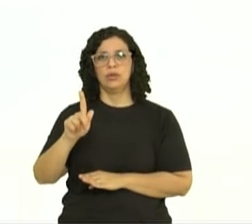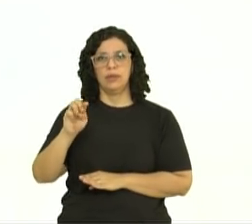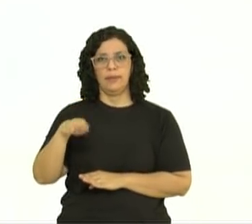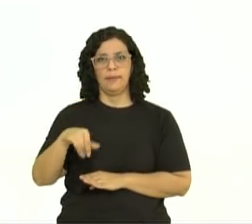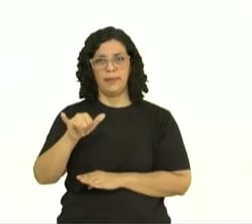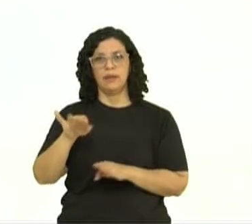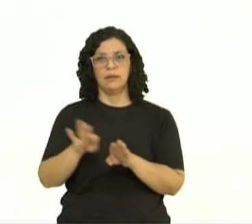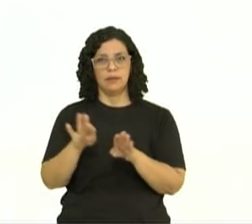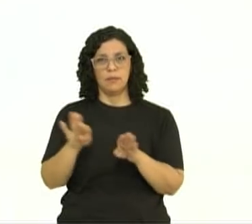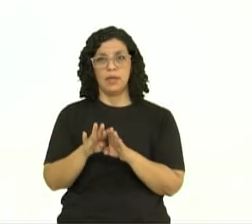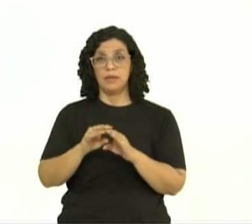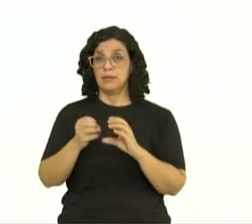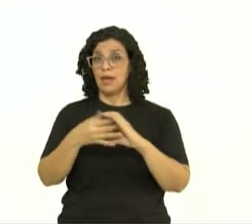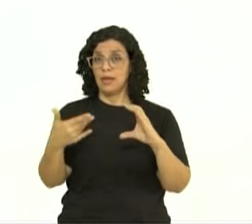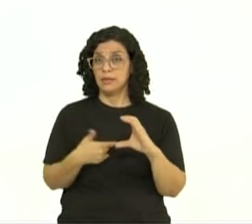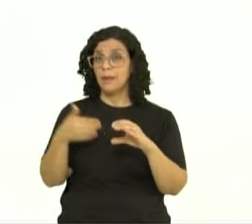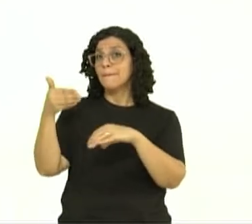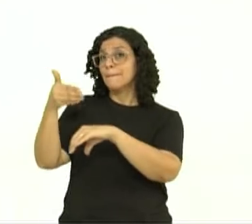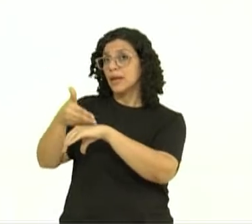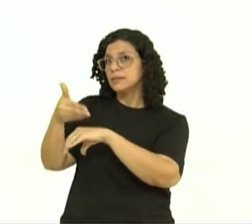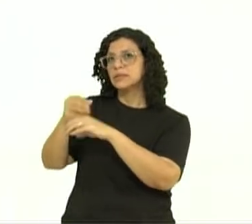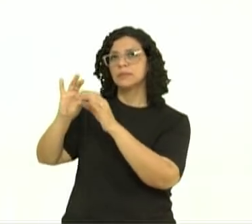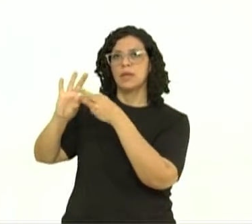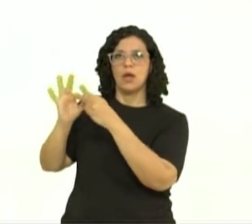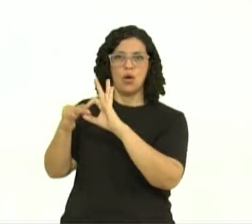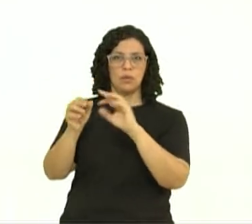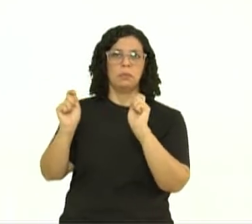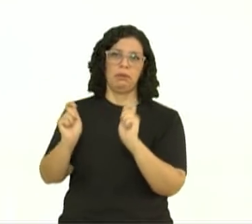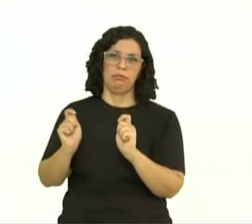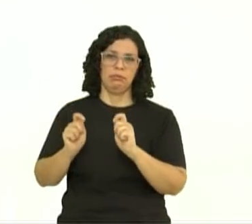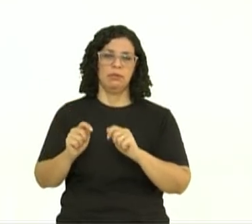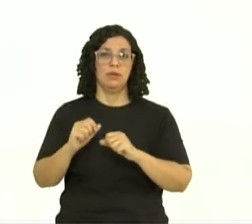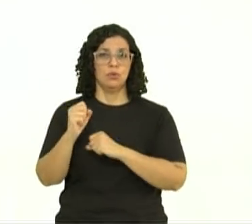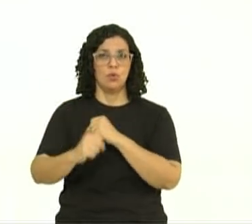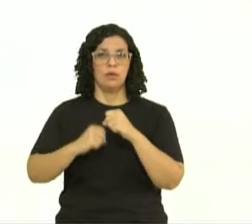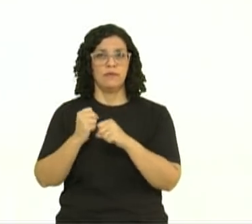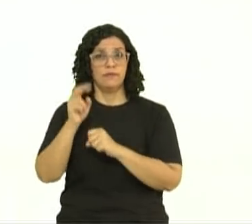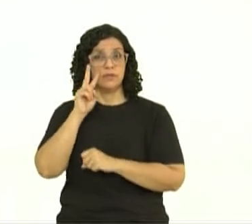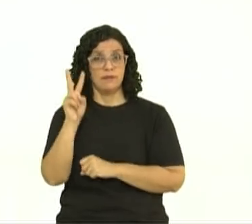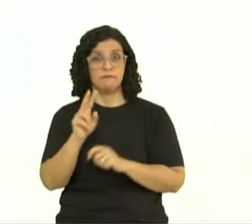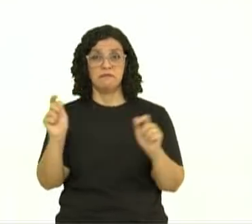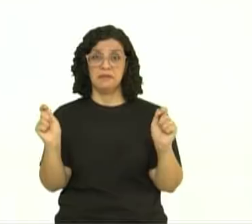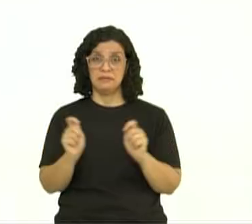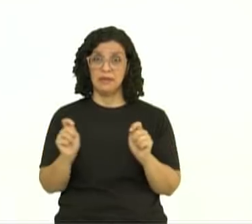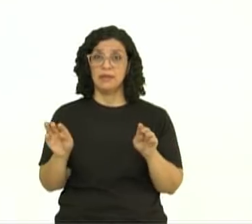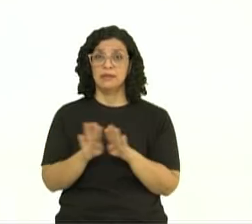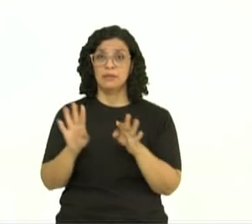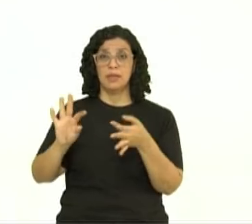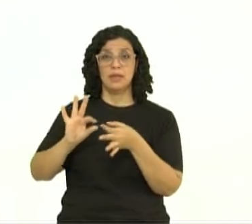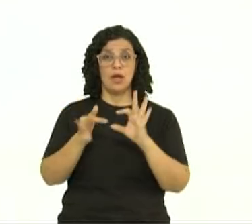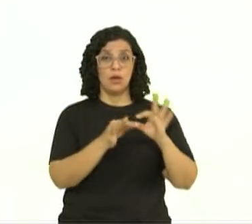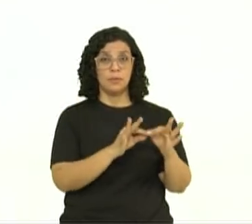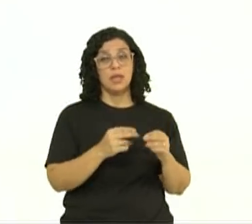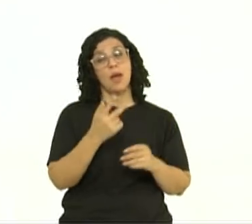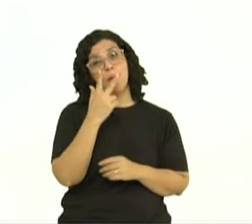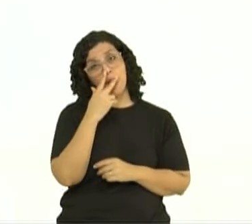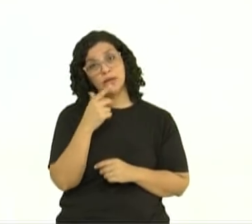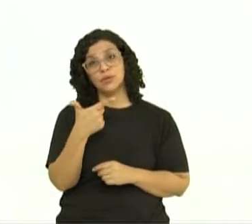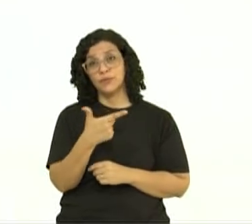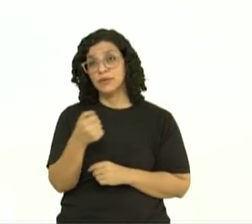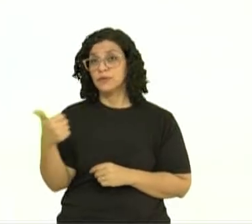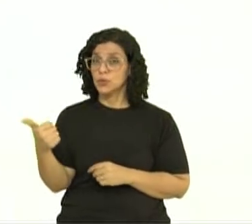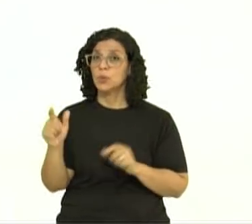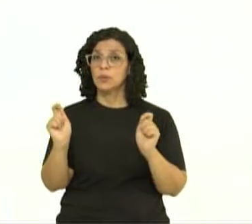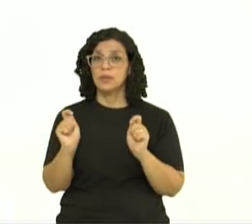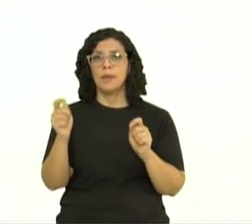são caracterizadas, que são olímpicas, né, que estão presentes nas Olimpíadas. Ano que vem você vai poder estar... Ano que vem não podemos dizer, né? Em